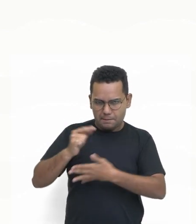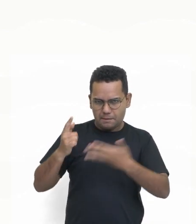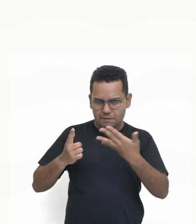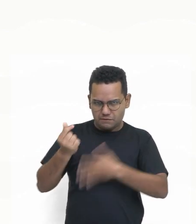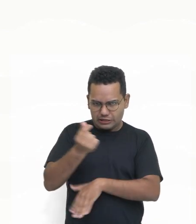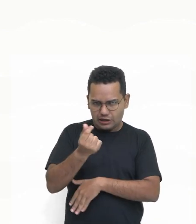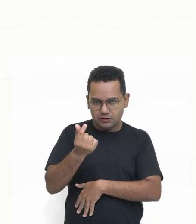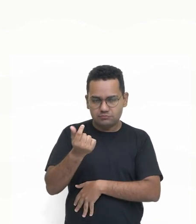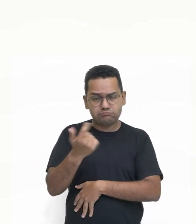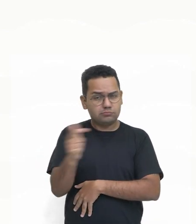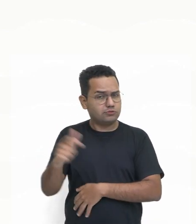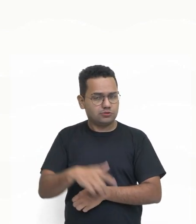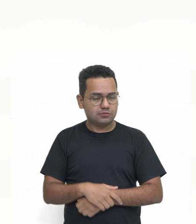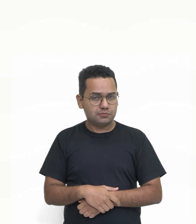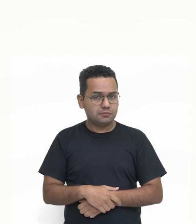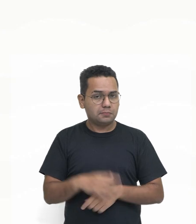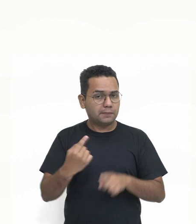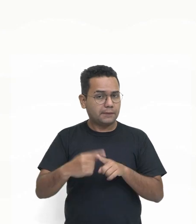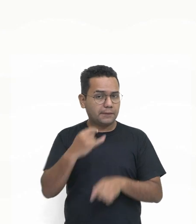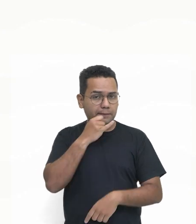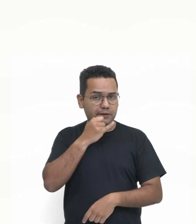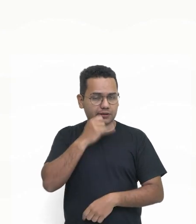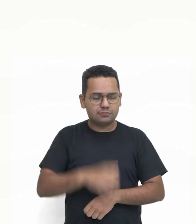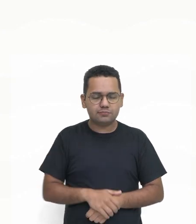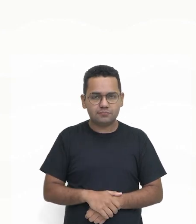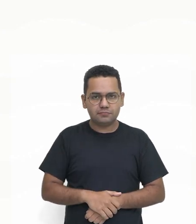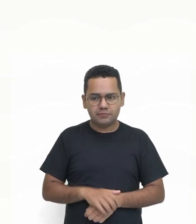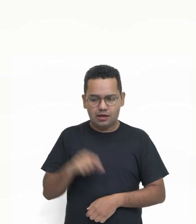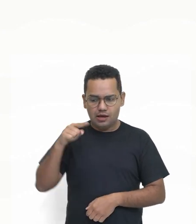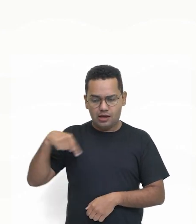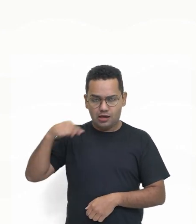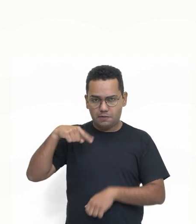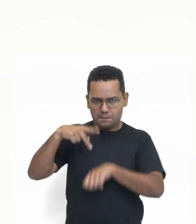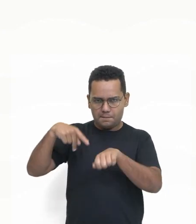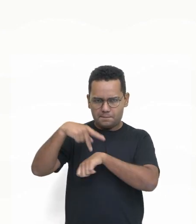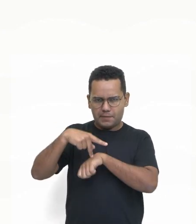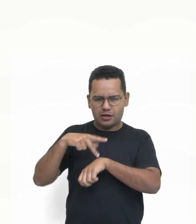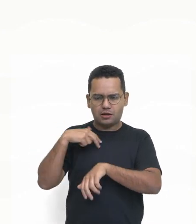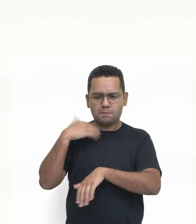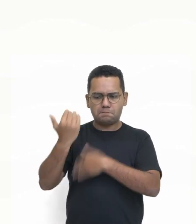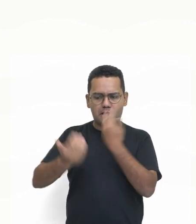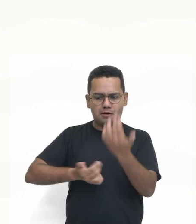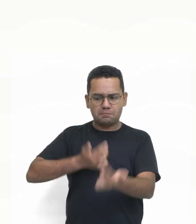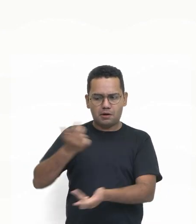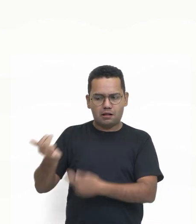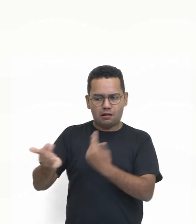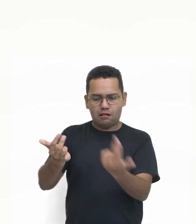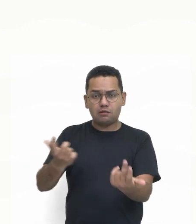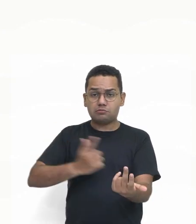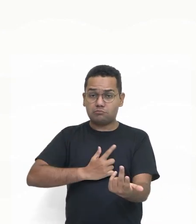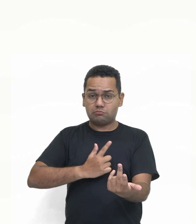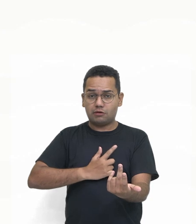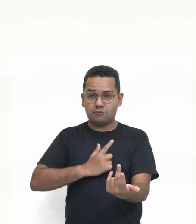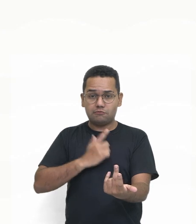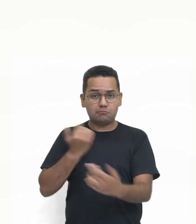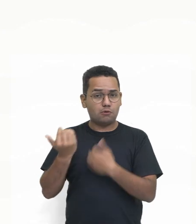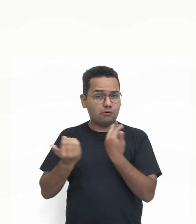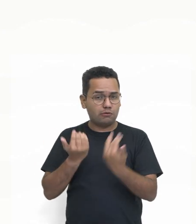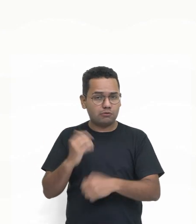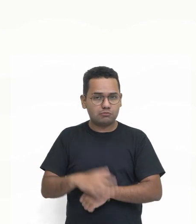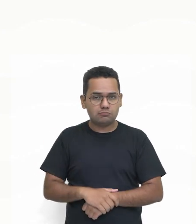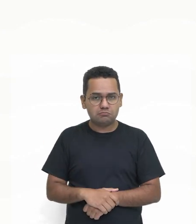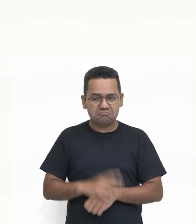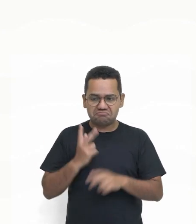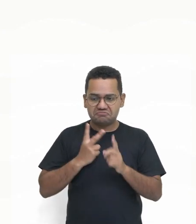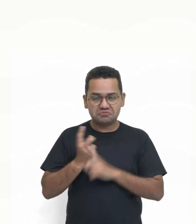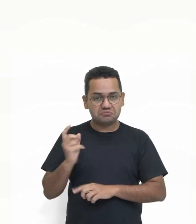muitos norte-americanos à morte. Muitos norte-americanos foram para as frentes de batalha no Vietnã, não